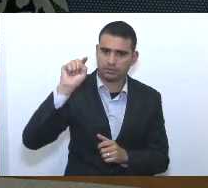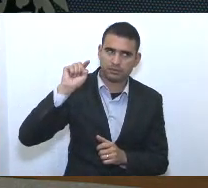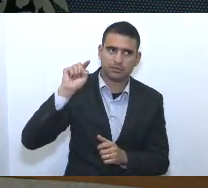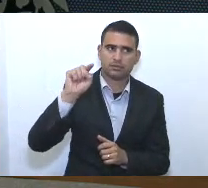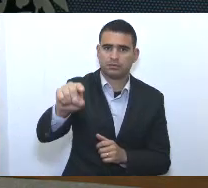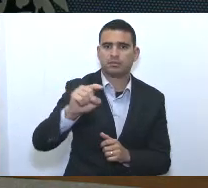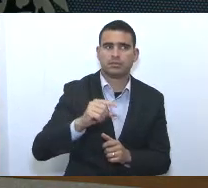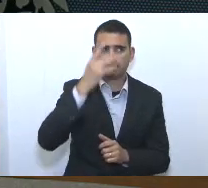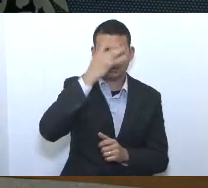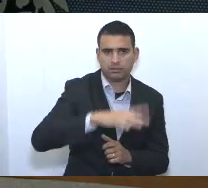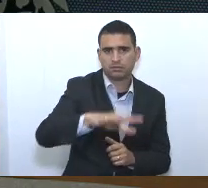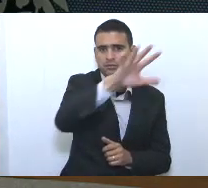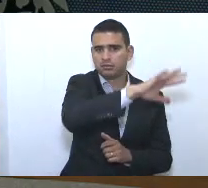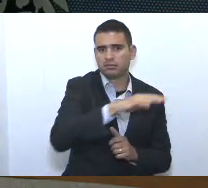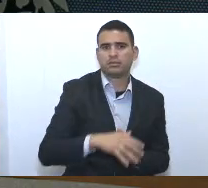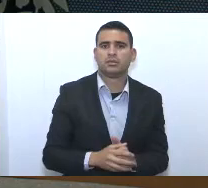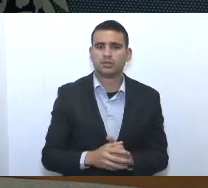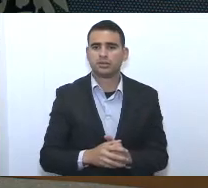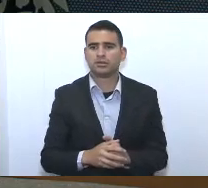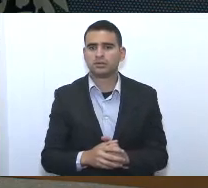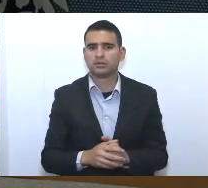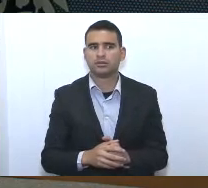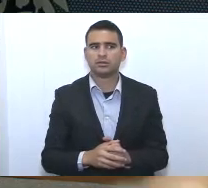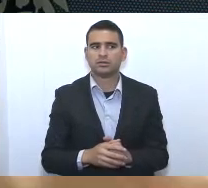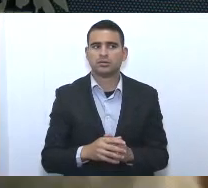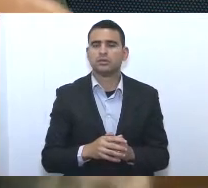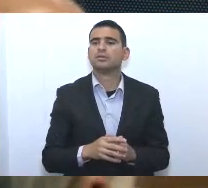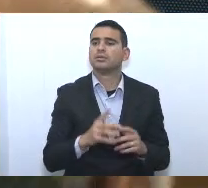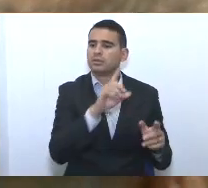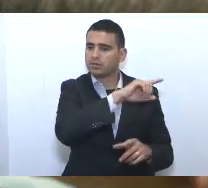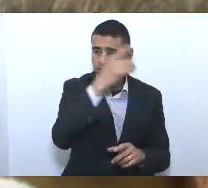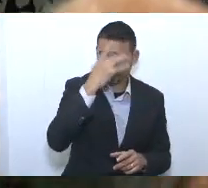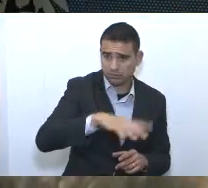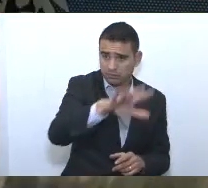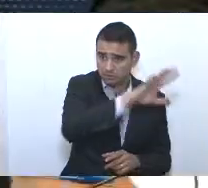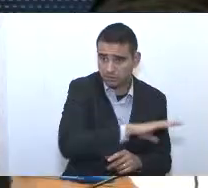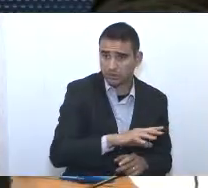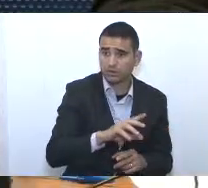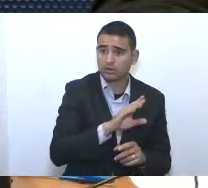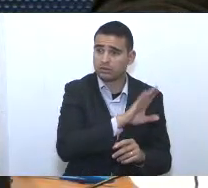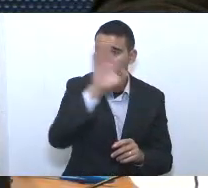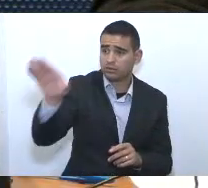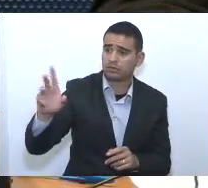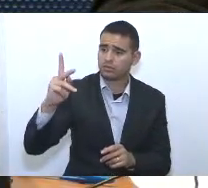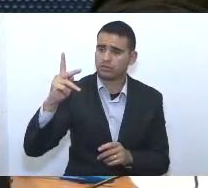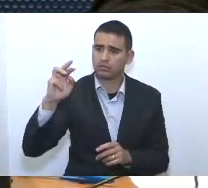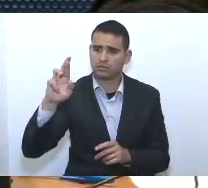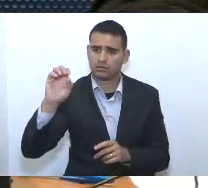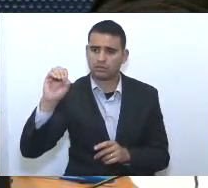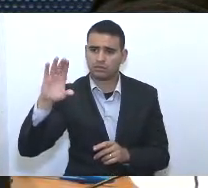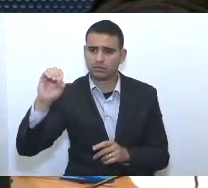consumidores atendidos, 94.096 consumidores atendidos no PROCON,